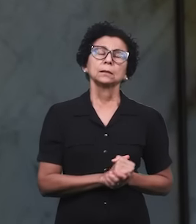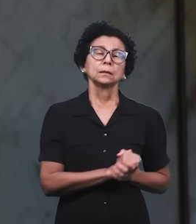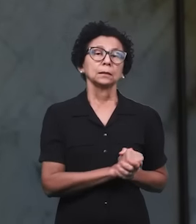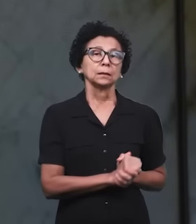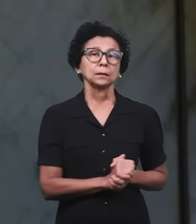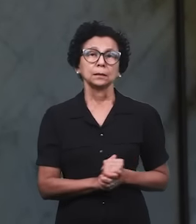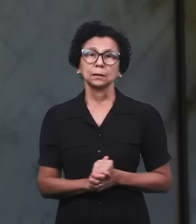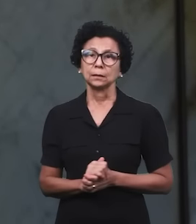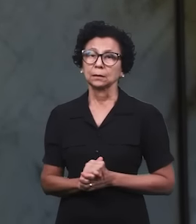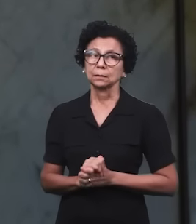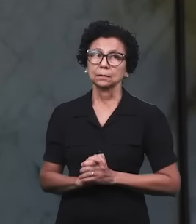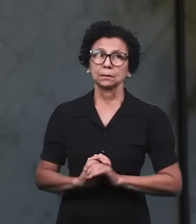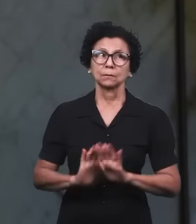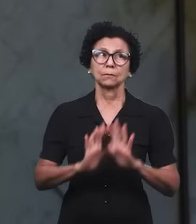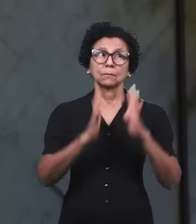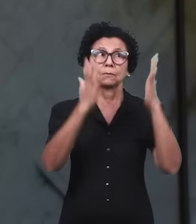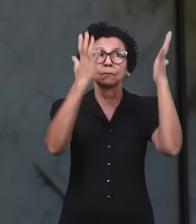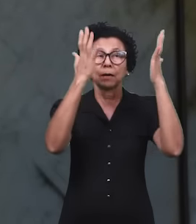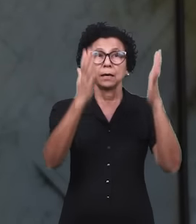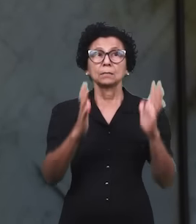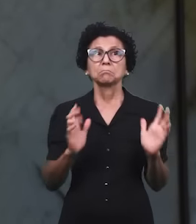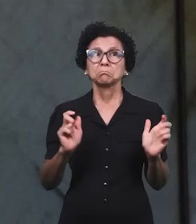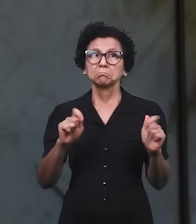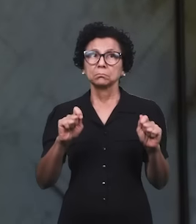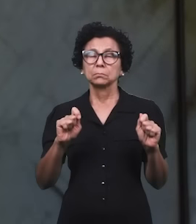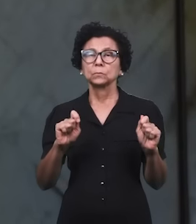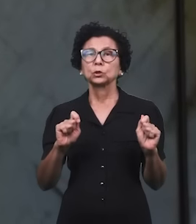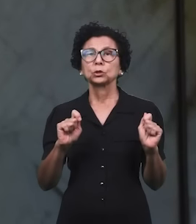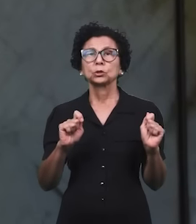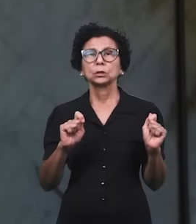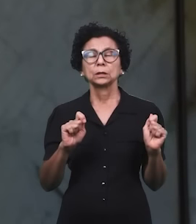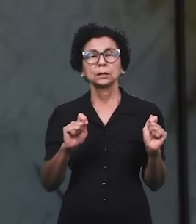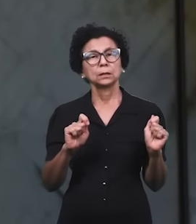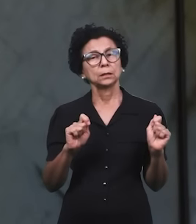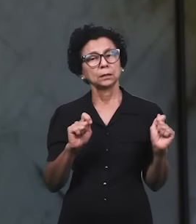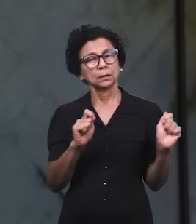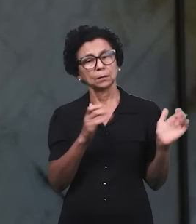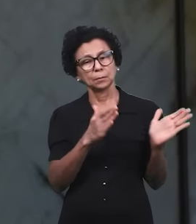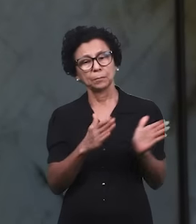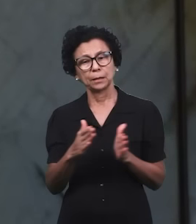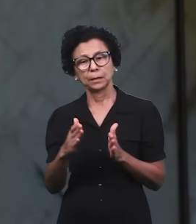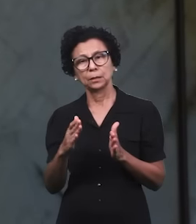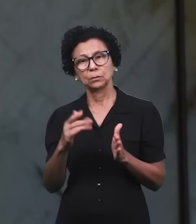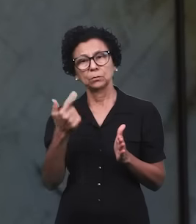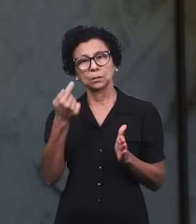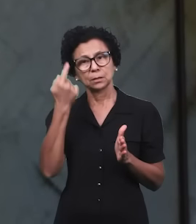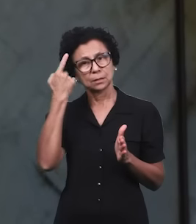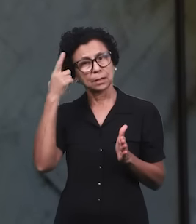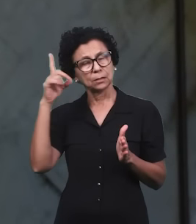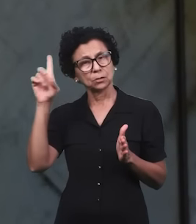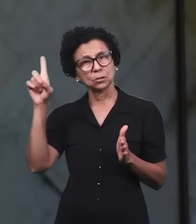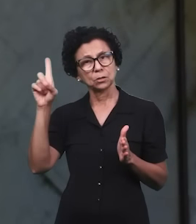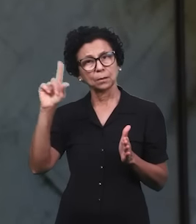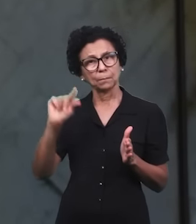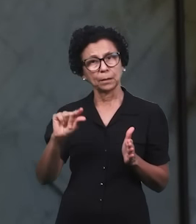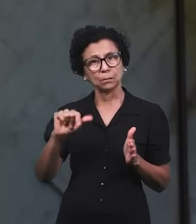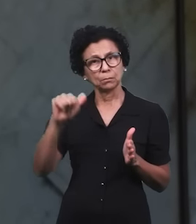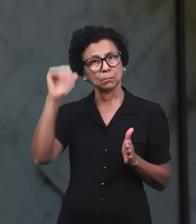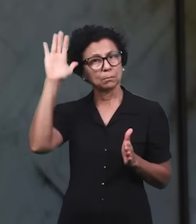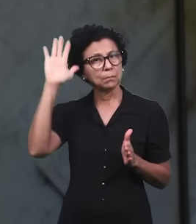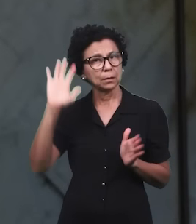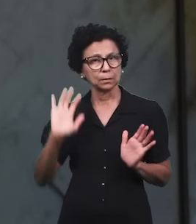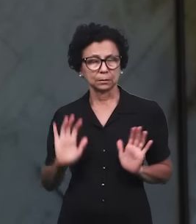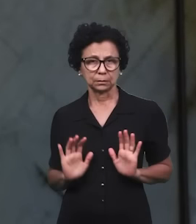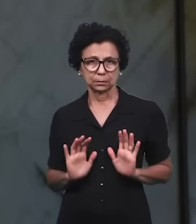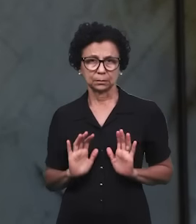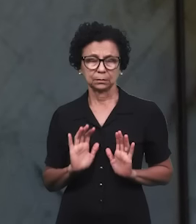essa festa de casamento ela poderia ocorrer durante 7 dias. Poderia ser menos, poderia ser mais, mas